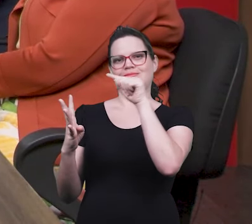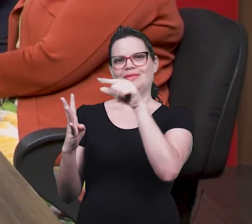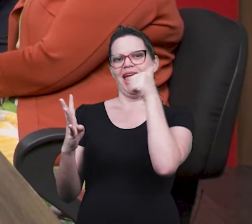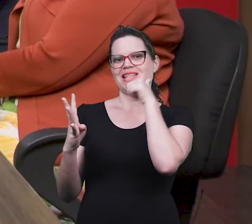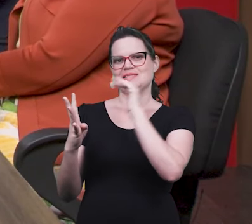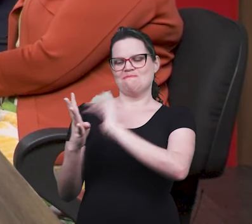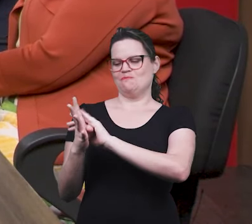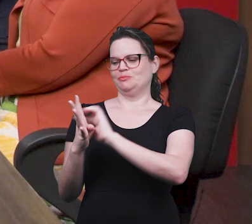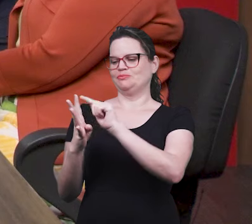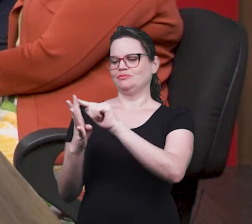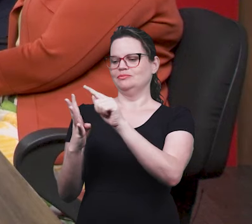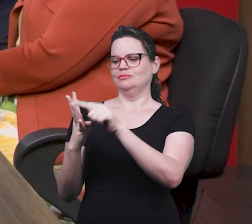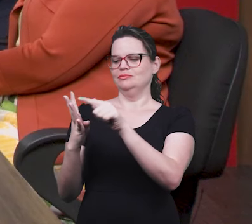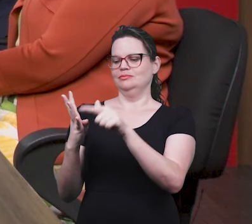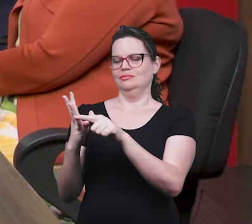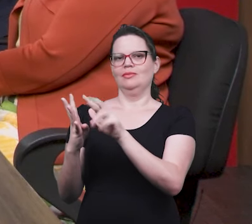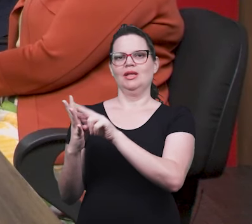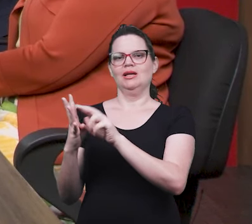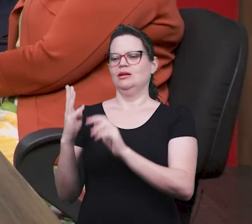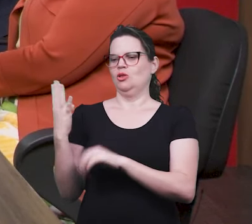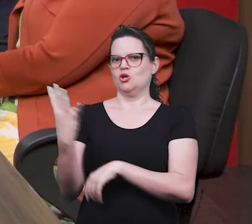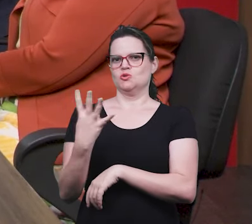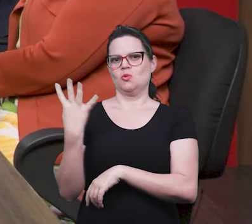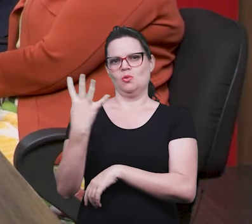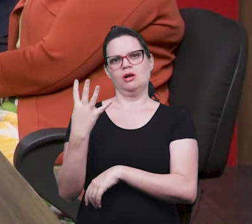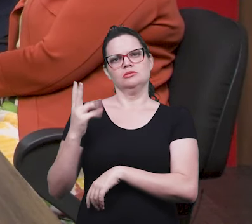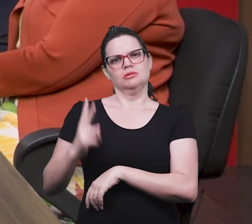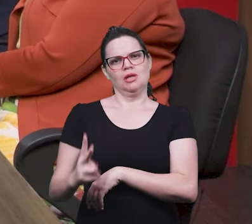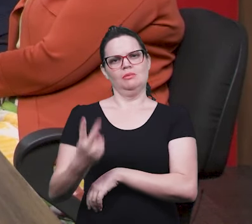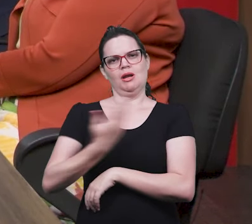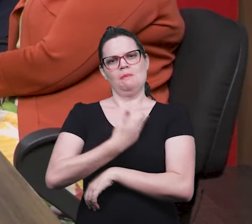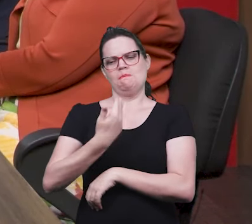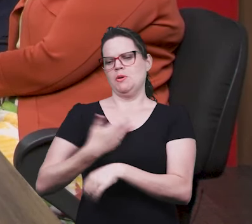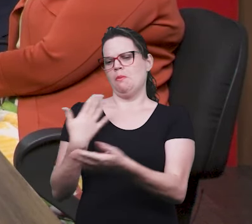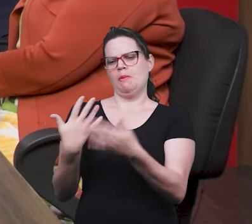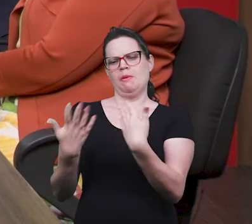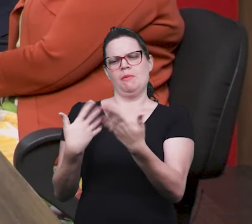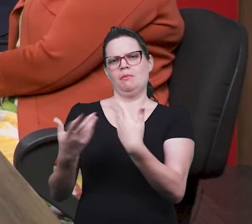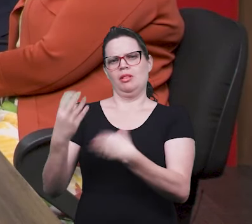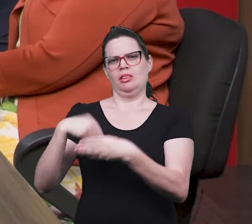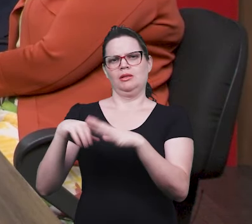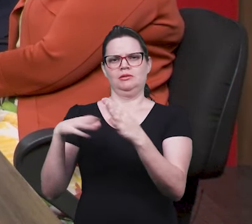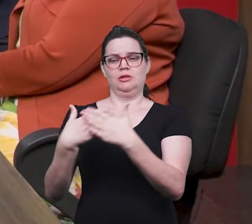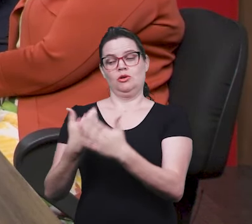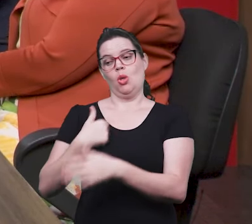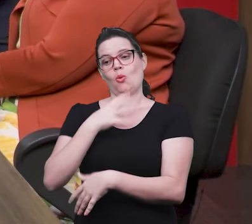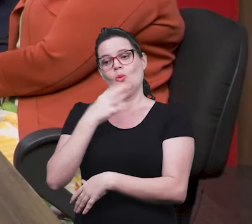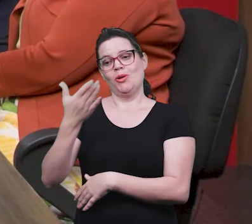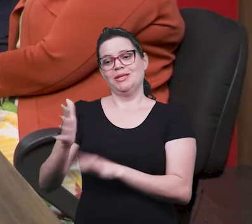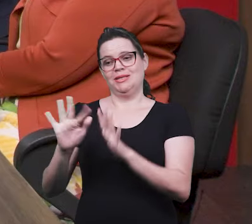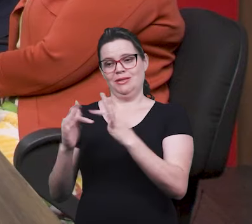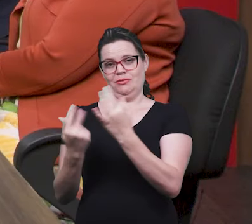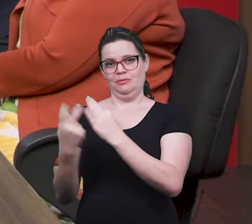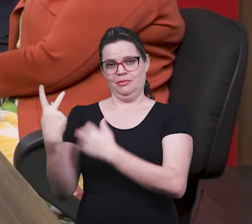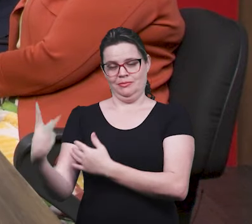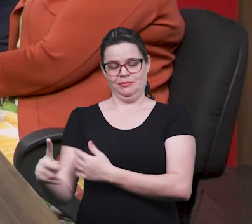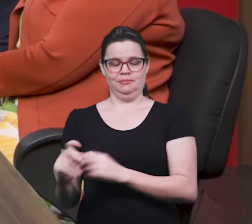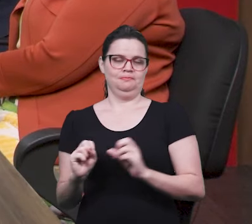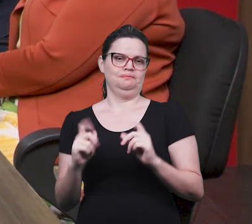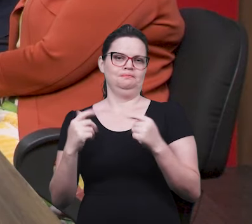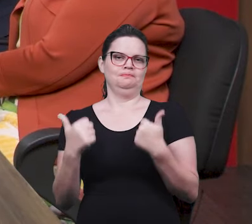o irmão dela e a irmã. E nós, ali aquela coisa toda, mas tal.